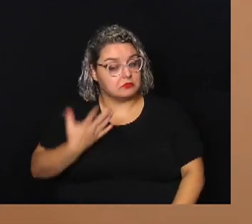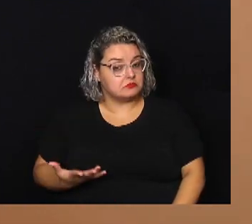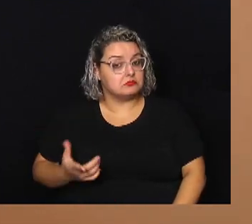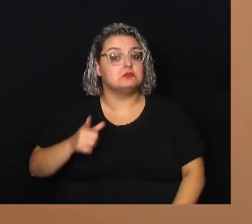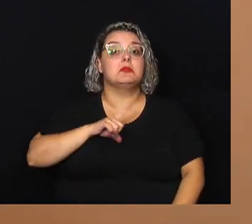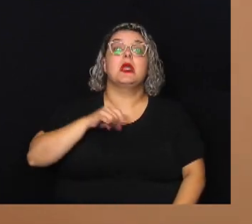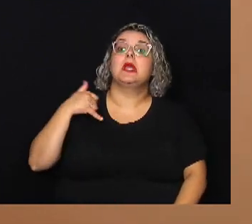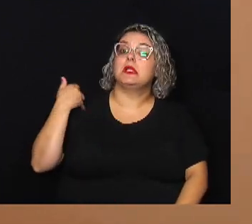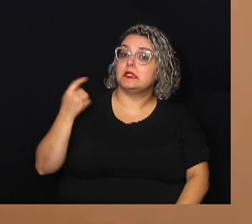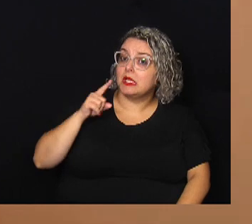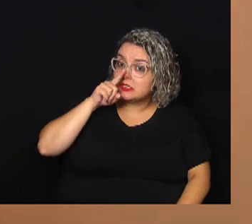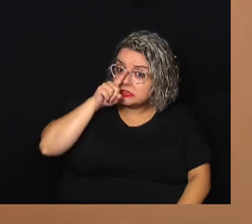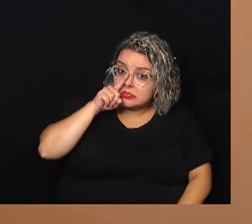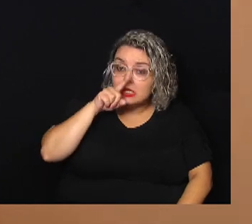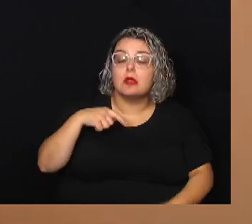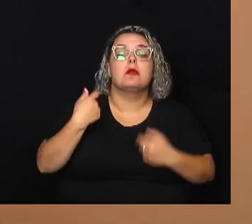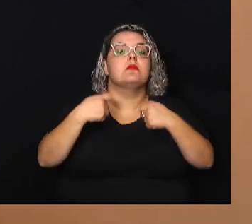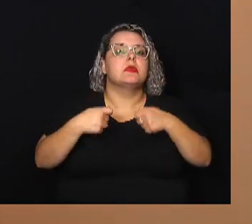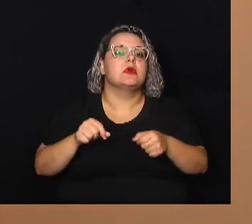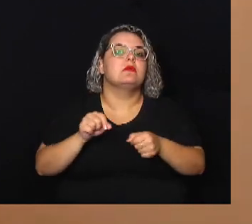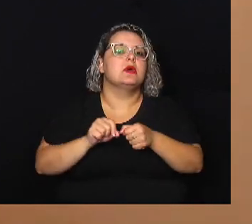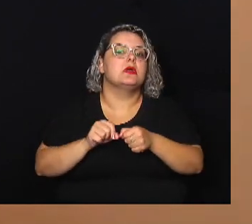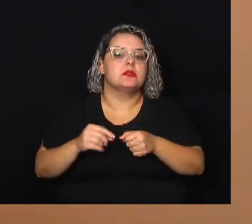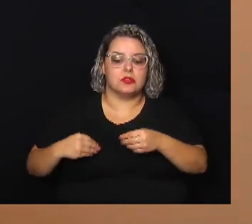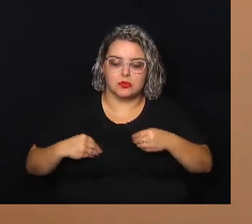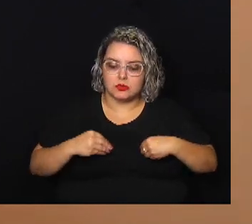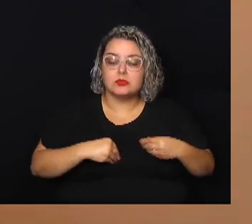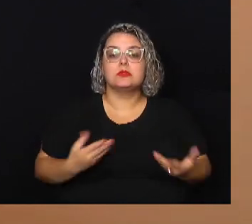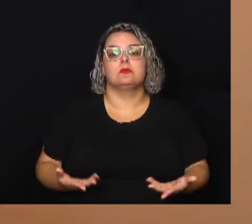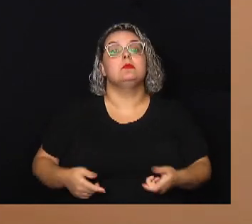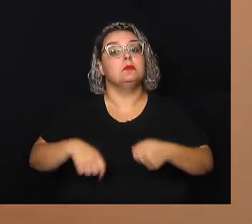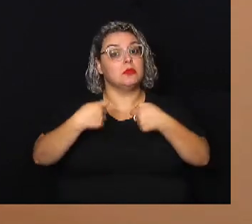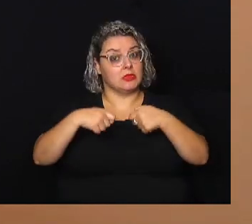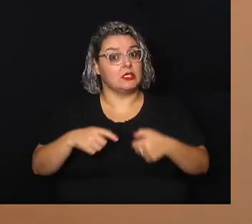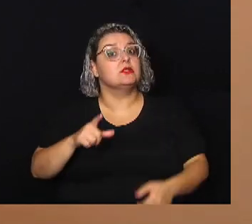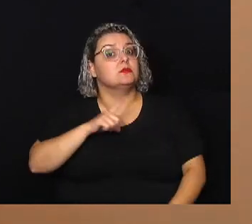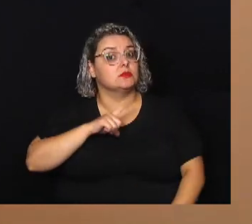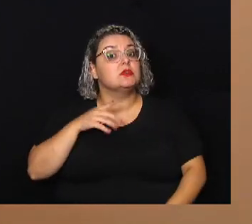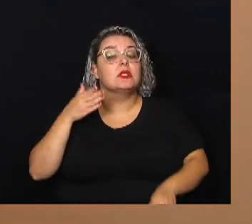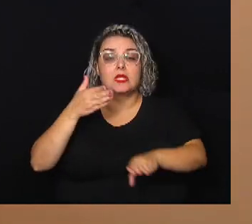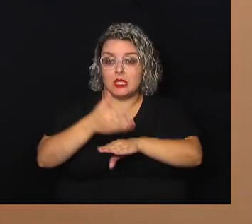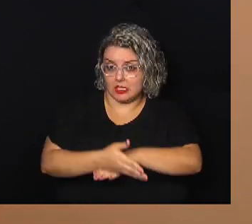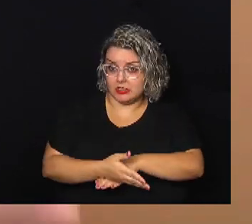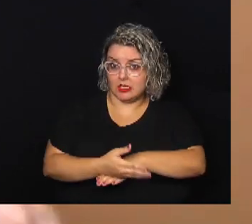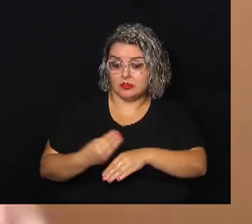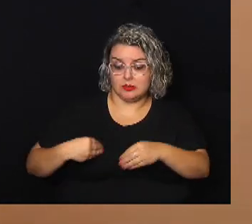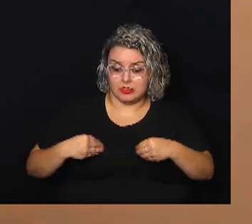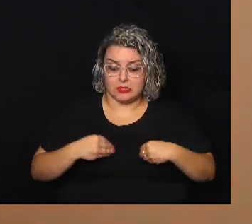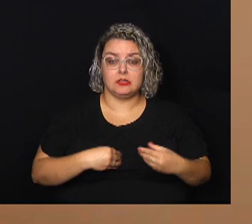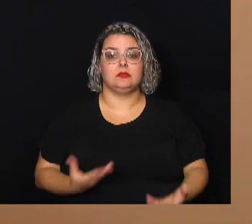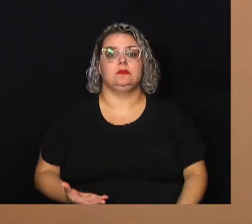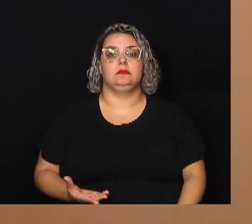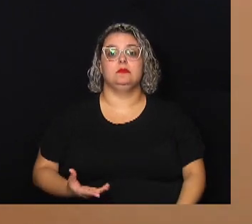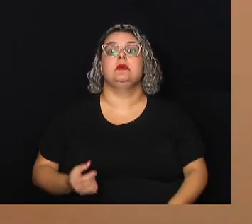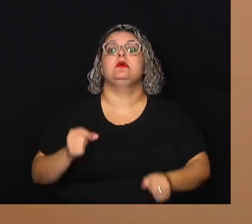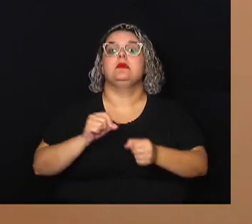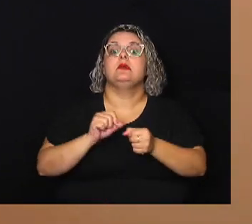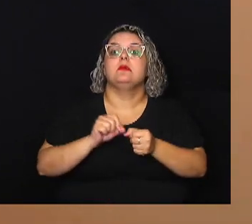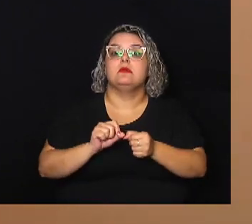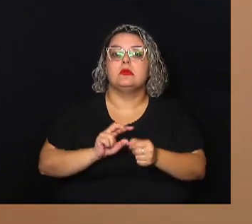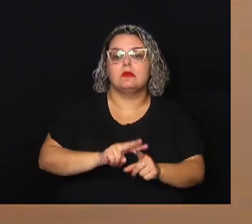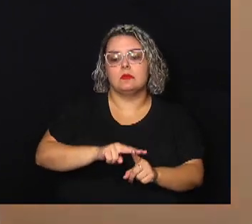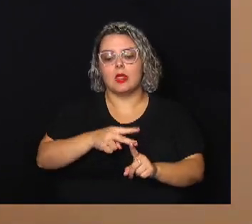risco, e precisam realizar os exames. Nós precisamos ter acesso a esses exames. Fazendo essa